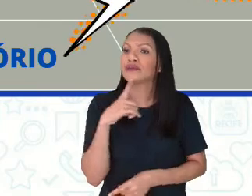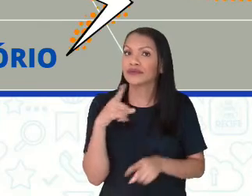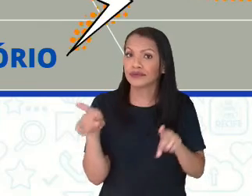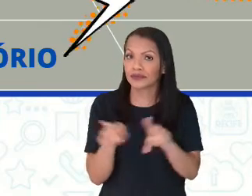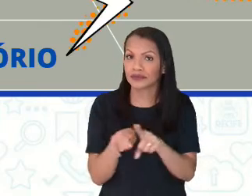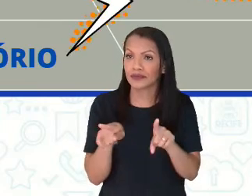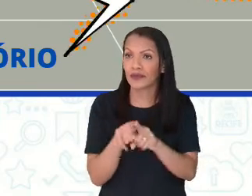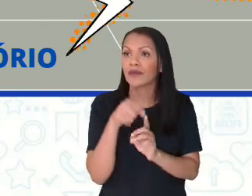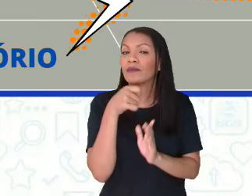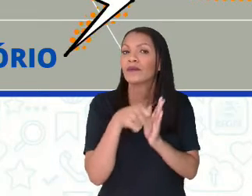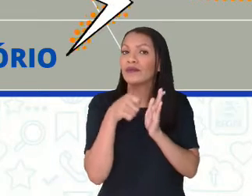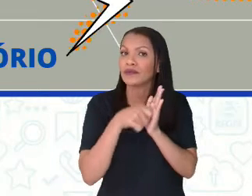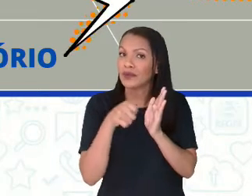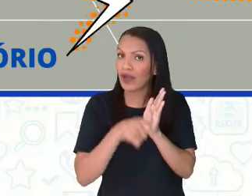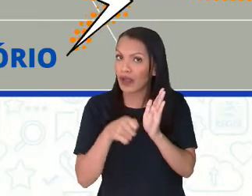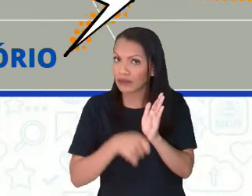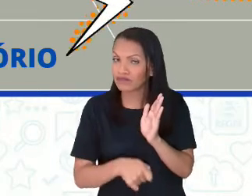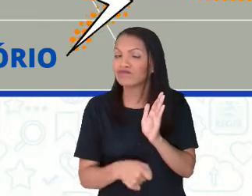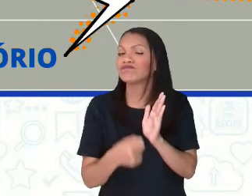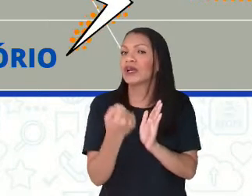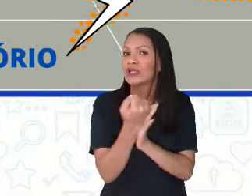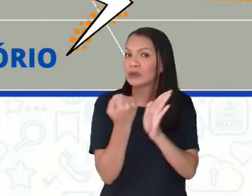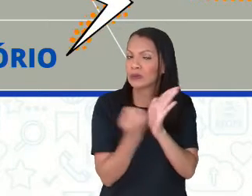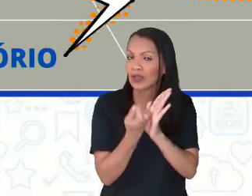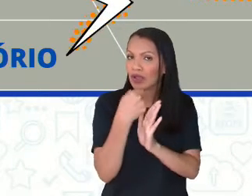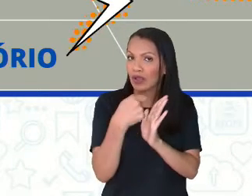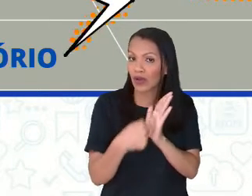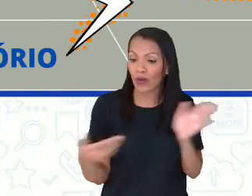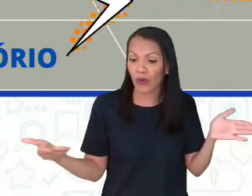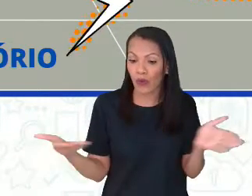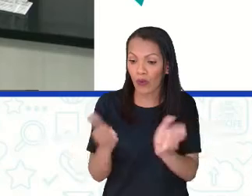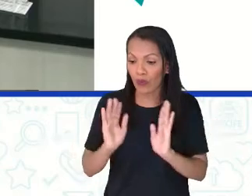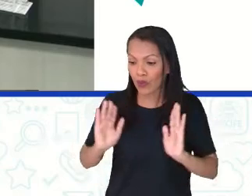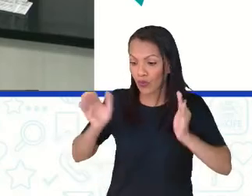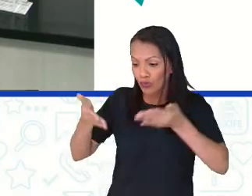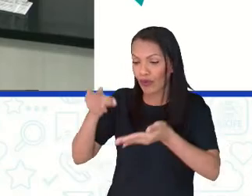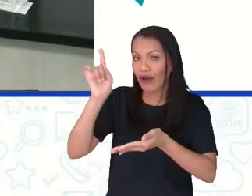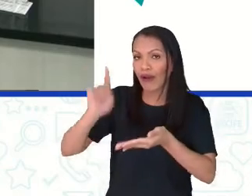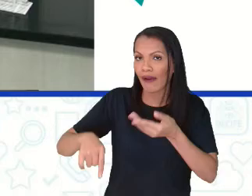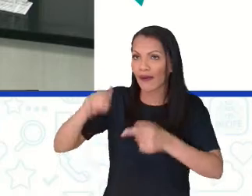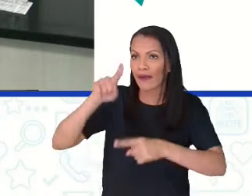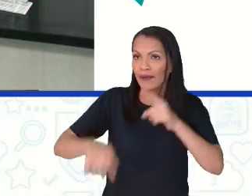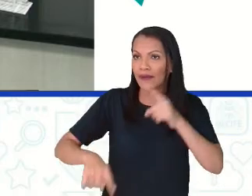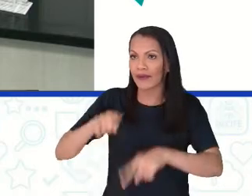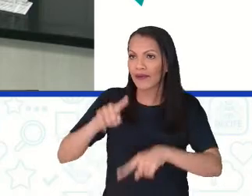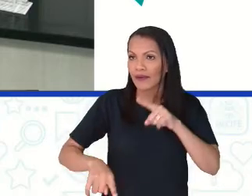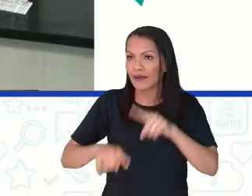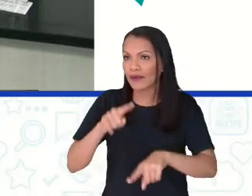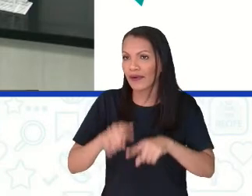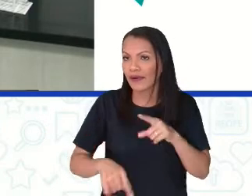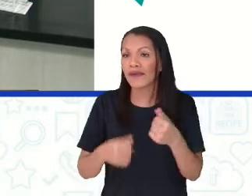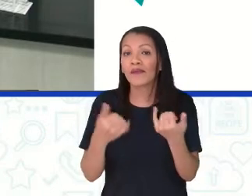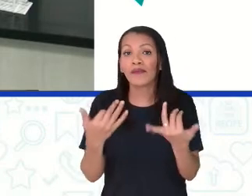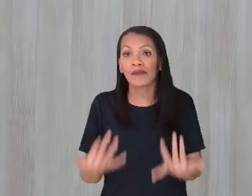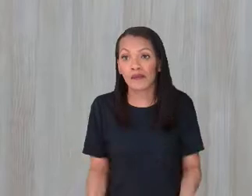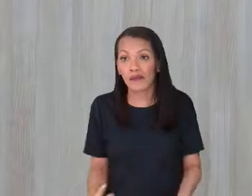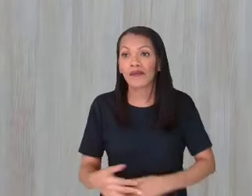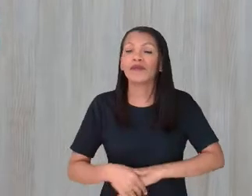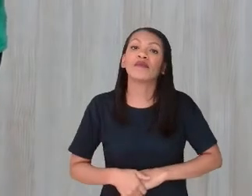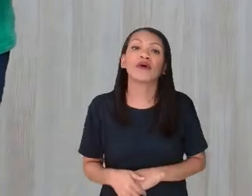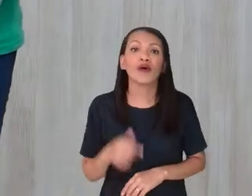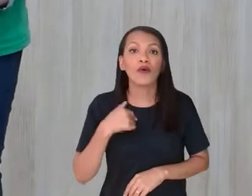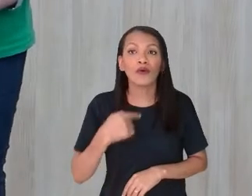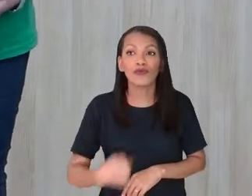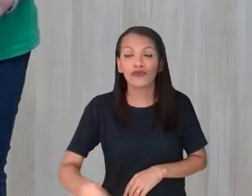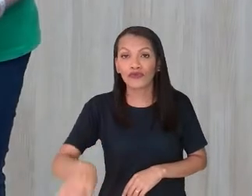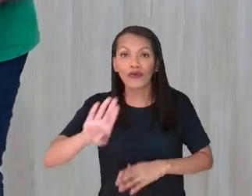com a anotação, com o registro. E hoje eu vou dar uma ênfase aos instrumentos. E para falar dos instrumentos, eu fui